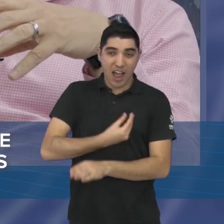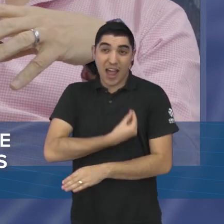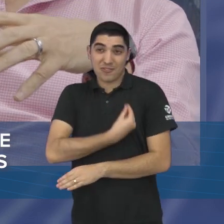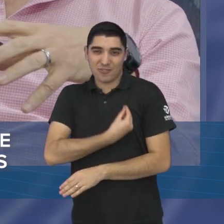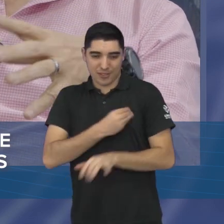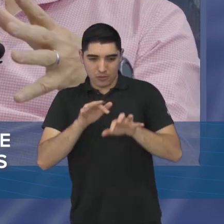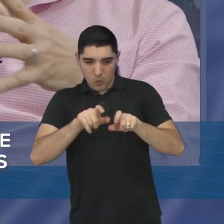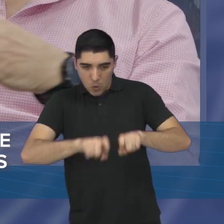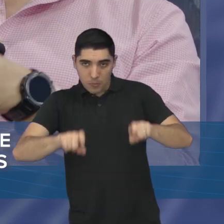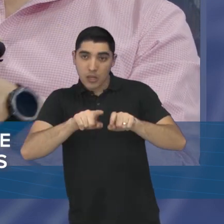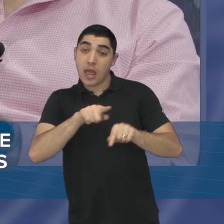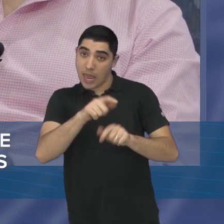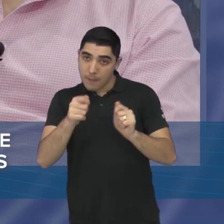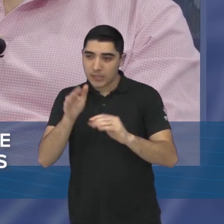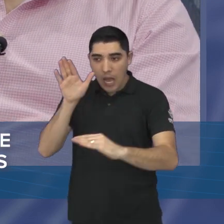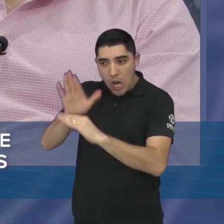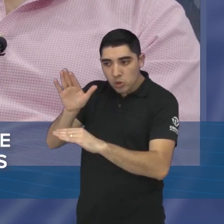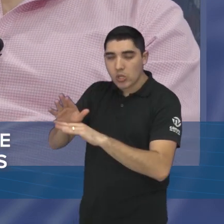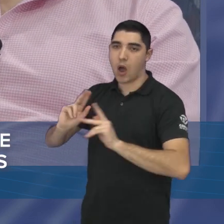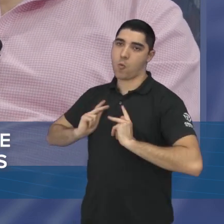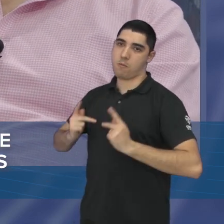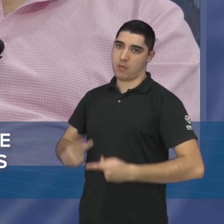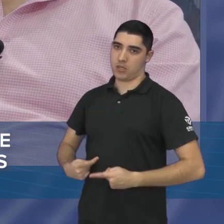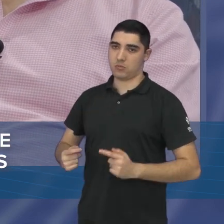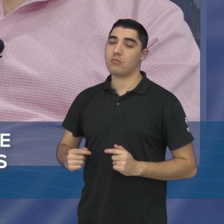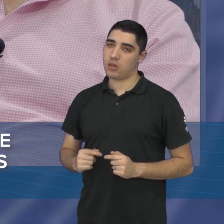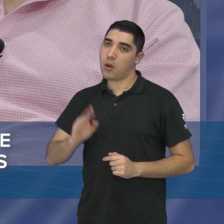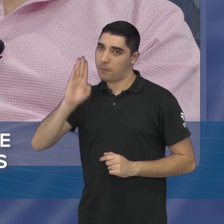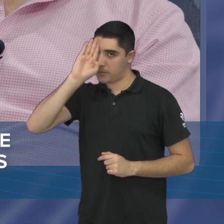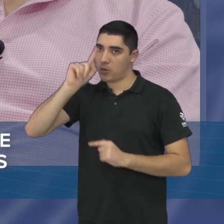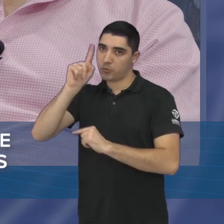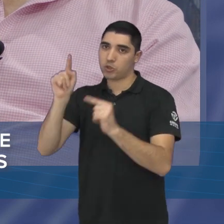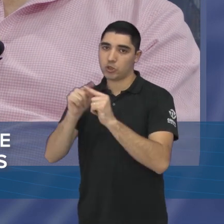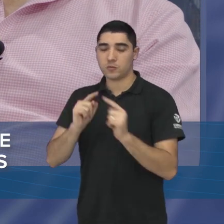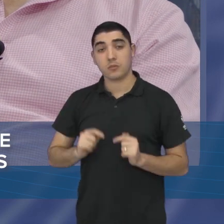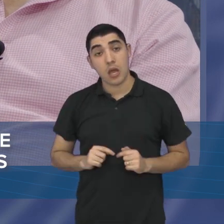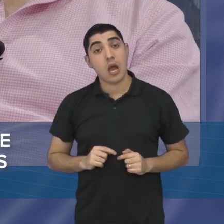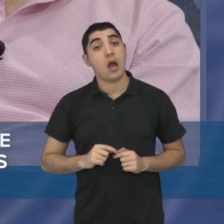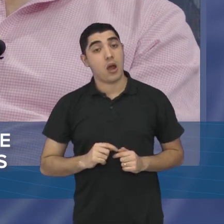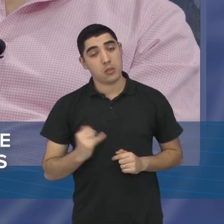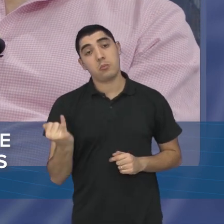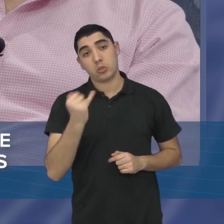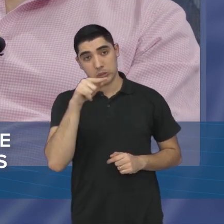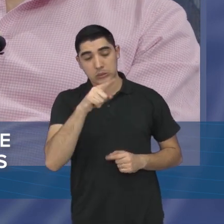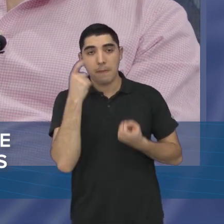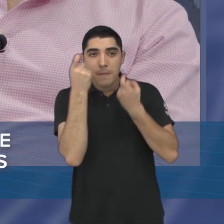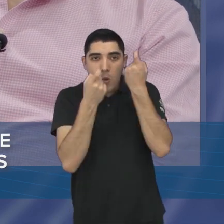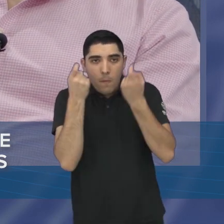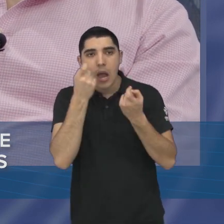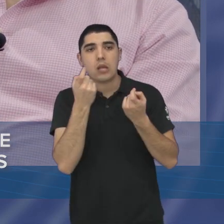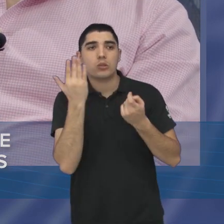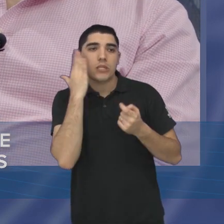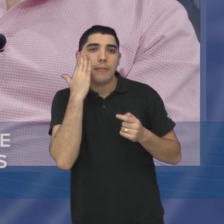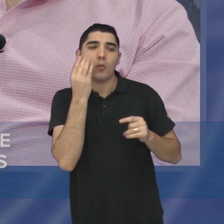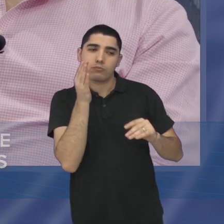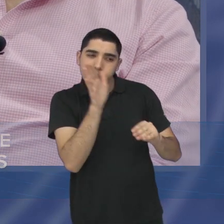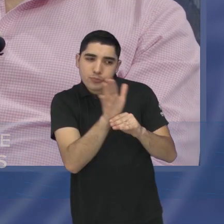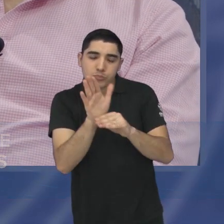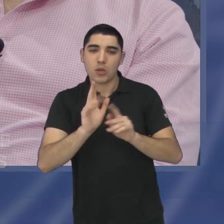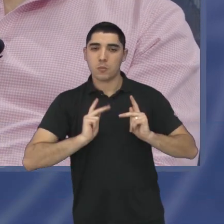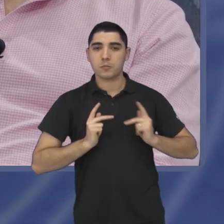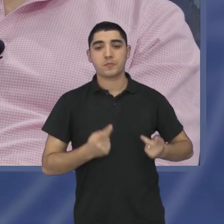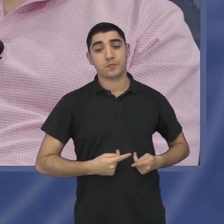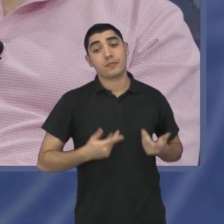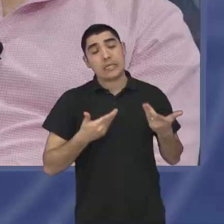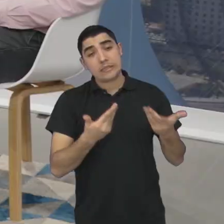tem que salvaguardar a condição humana. Bacana ter essa preocupação, nessa humanização também em relação a